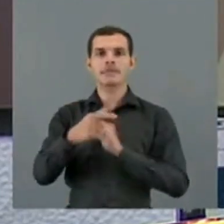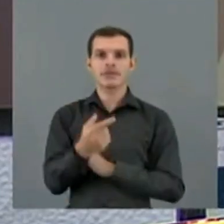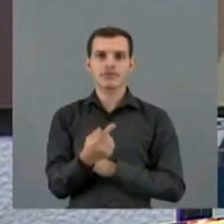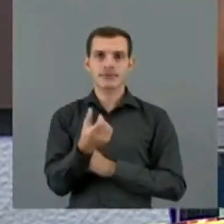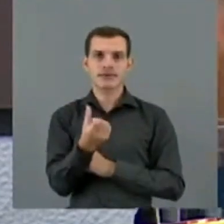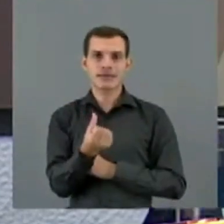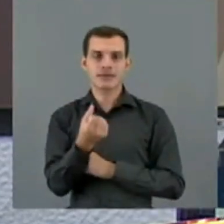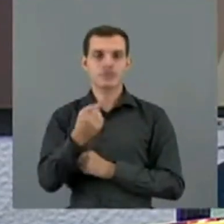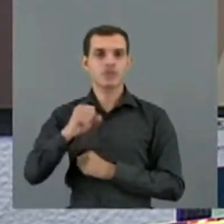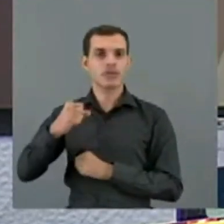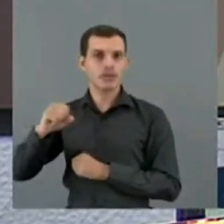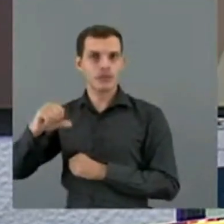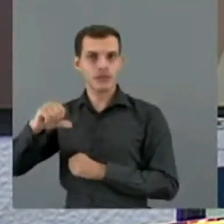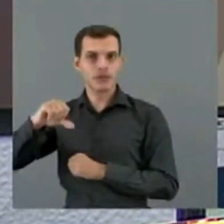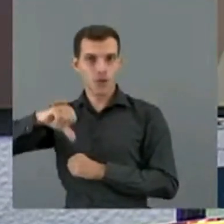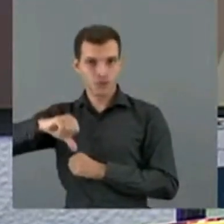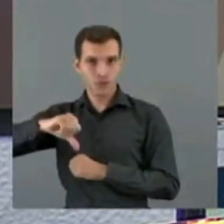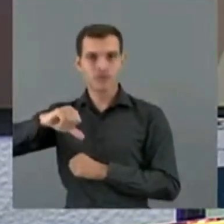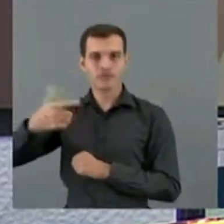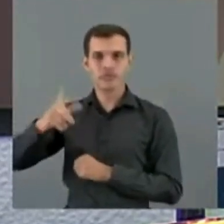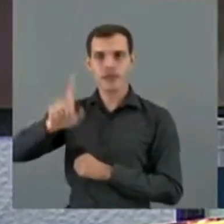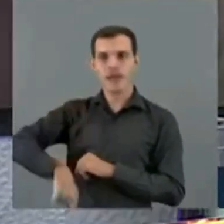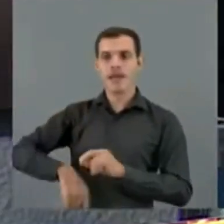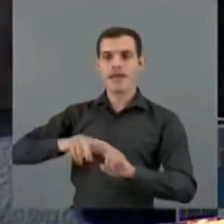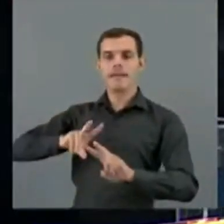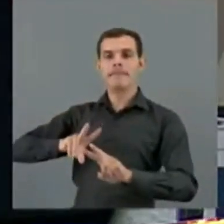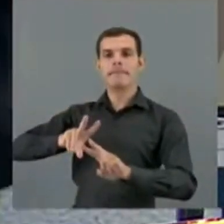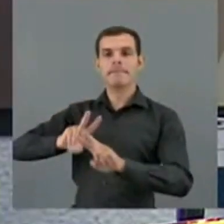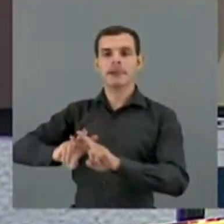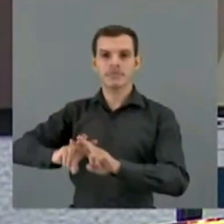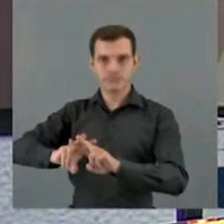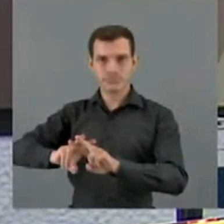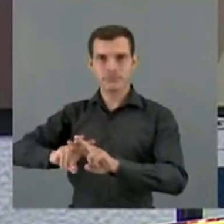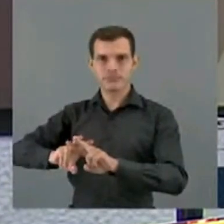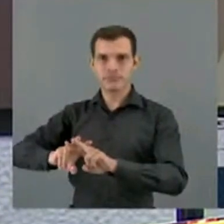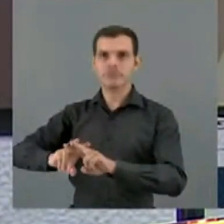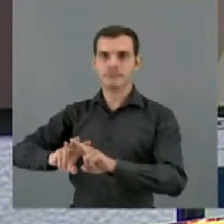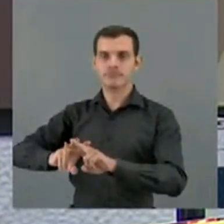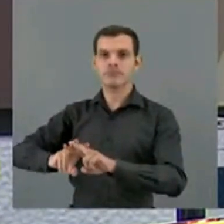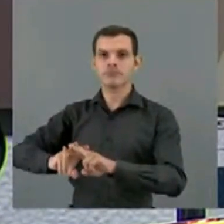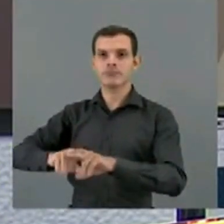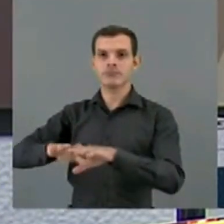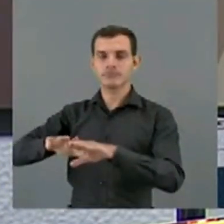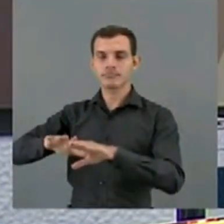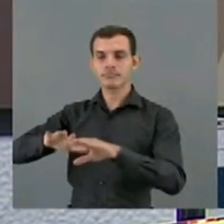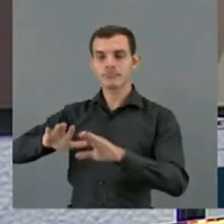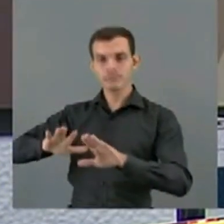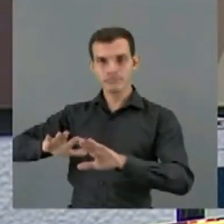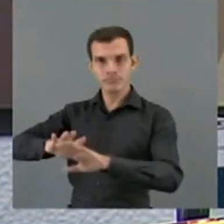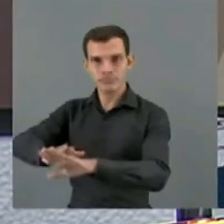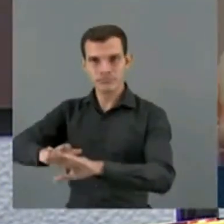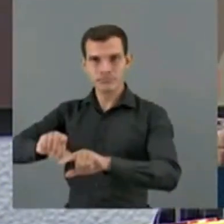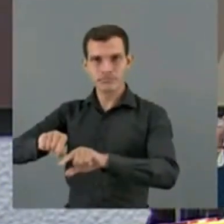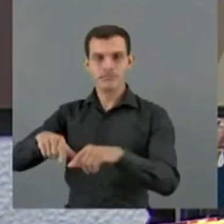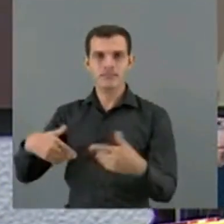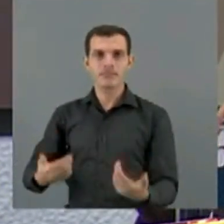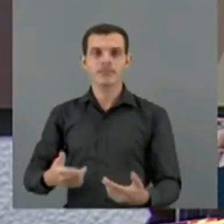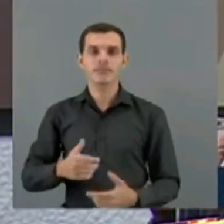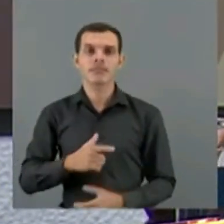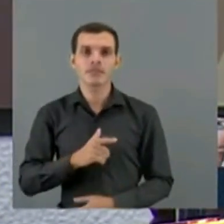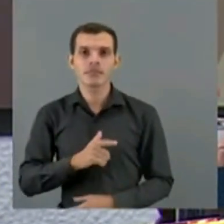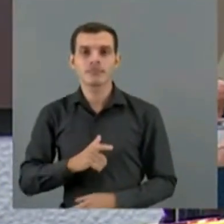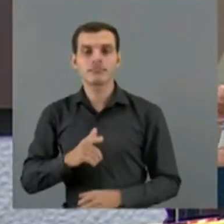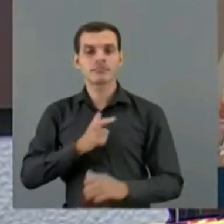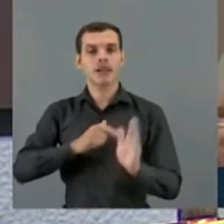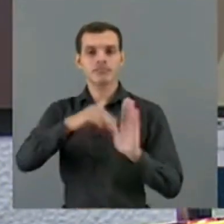89, e a prisão em flagrante, que é uma prisão de natureza administrativa, que está no 302, inciso 1 e 3º, a